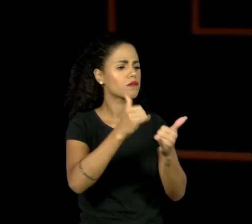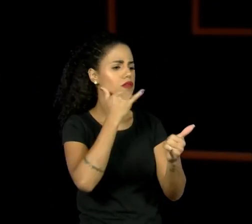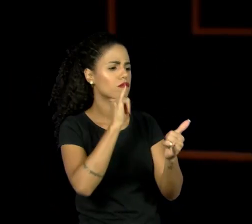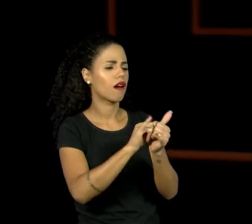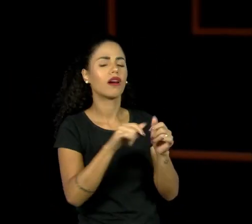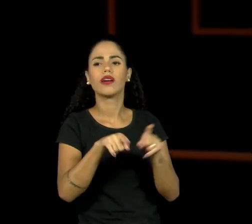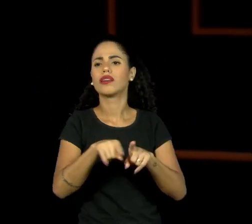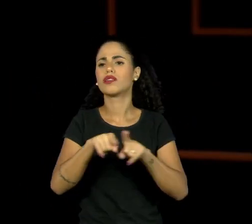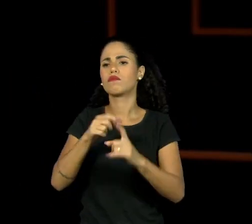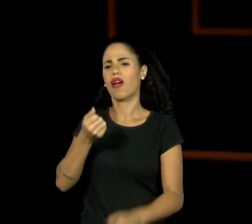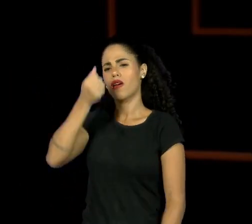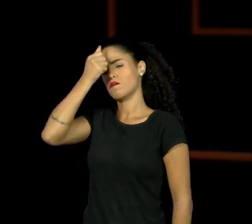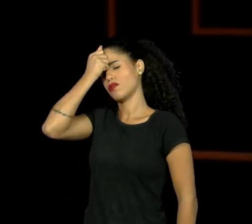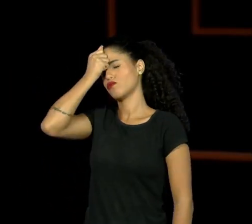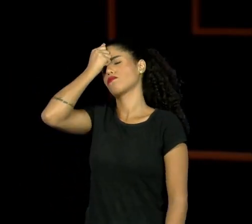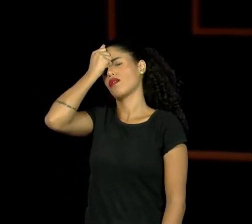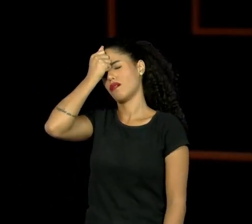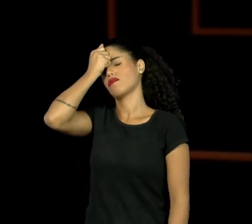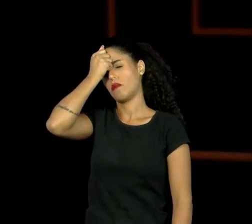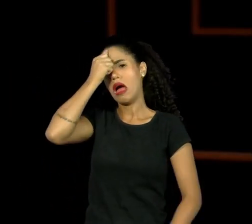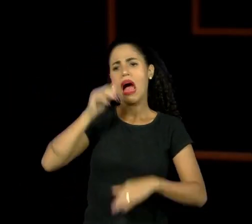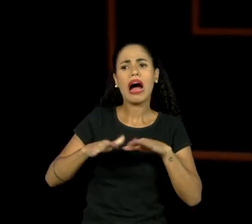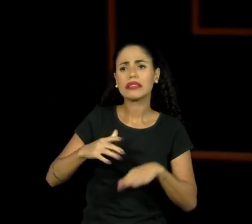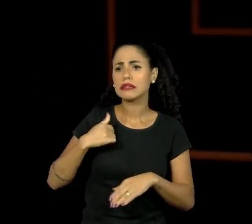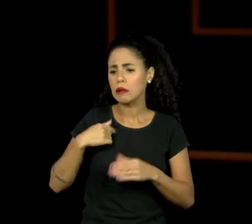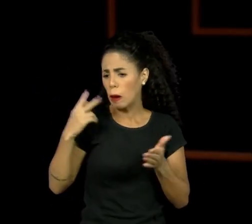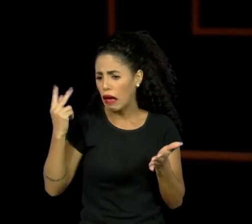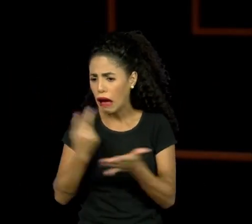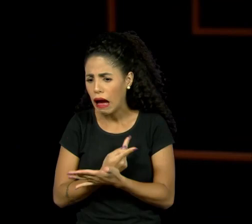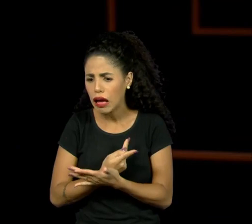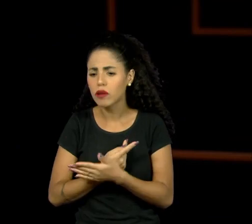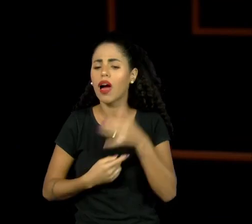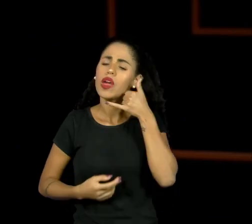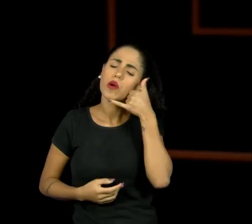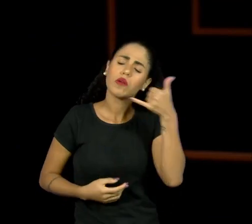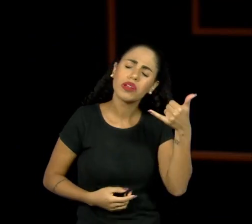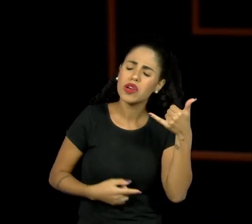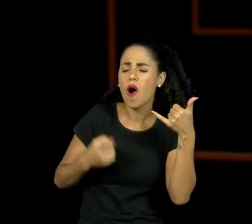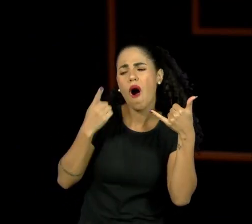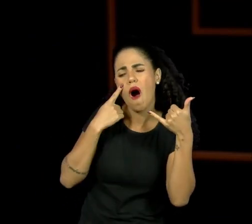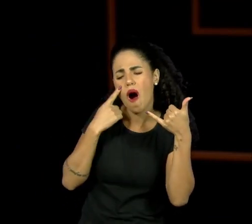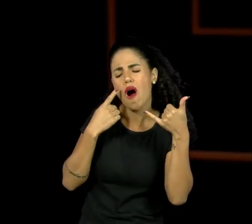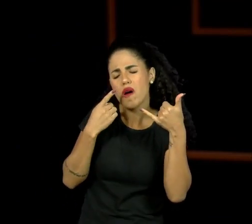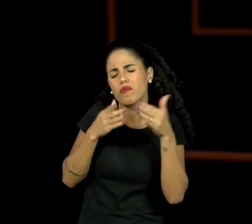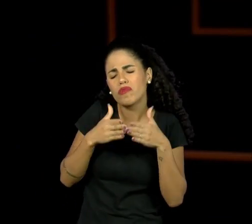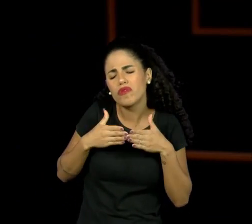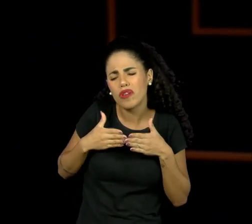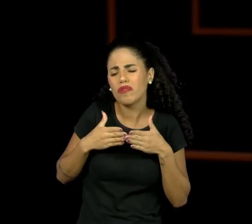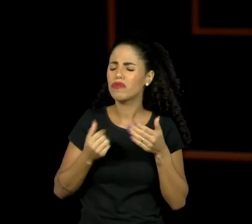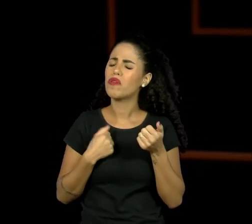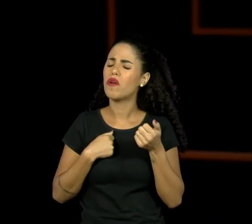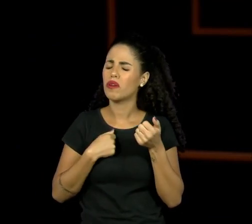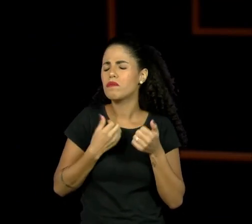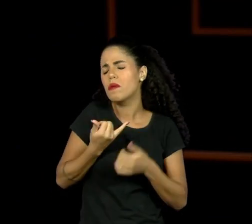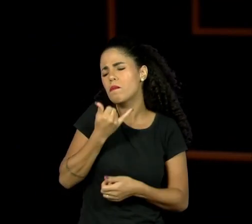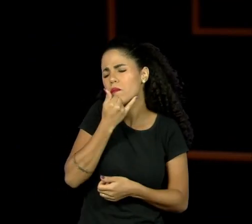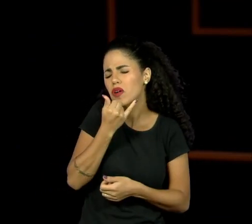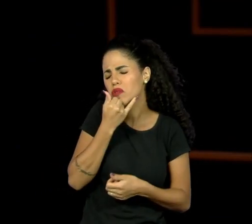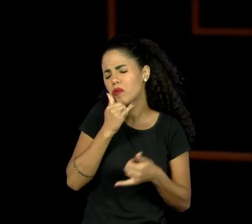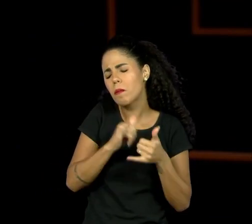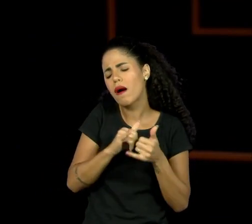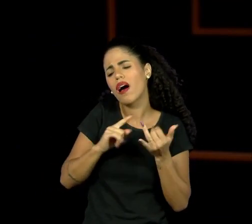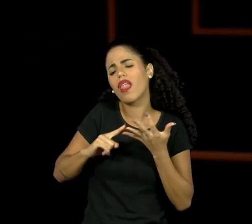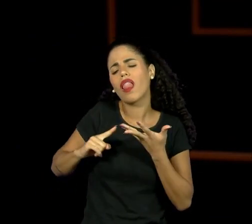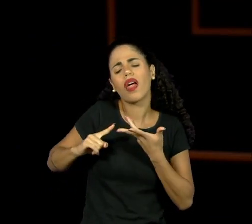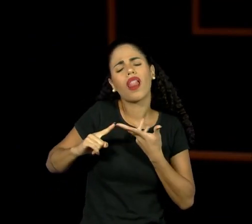arrepender. Ai, como eu gosto. Fiz um negócio errado, mas eu amo pegar o telefone e dizer, olha, me perdoe. A pessoa está do lado, você é isso, você é aquilo,